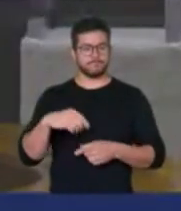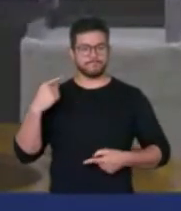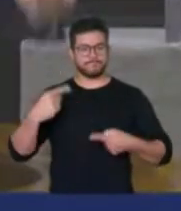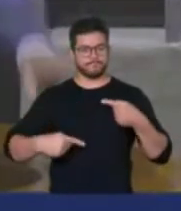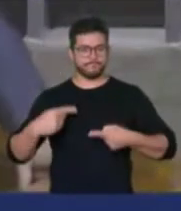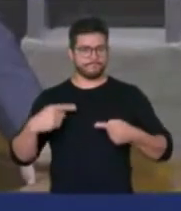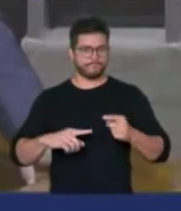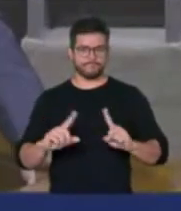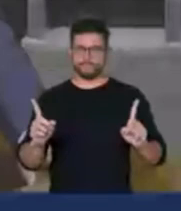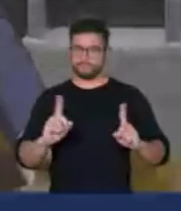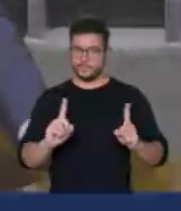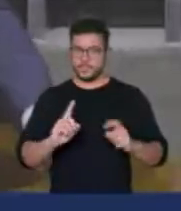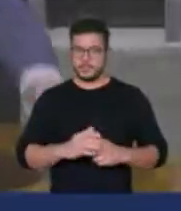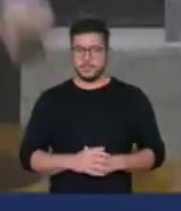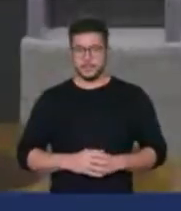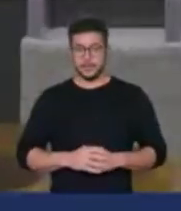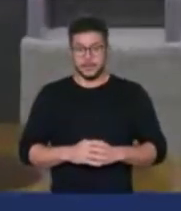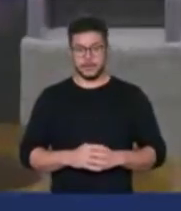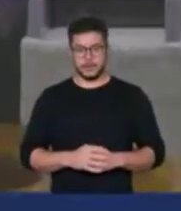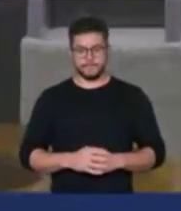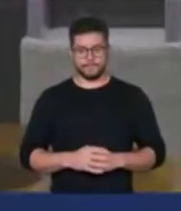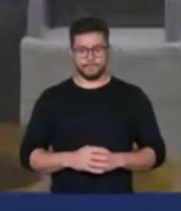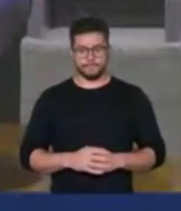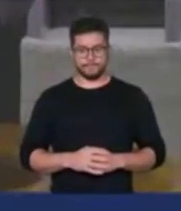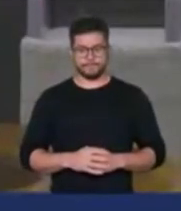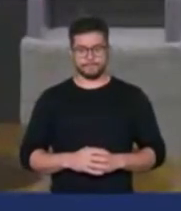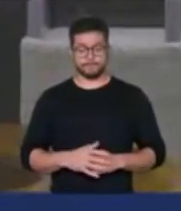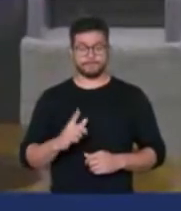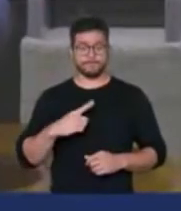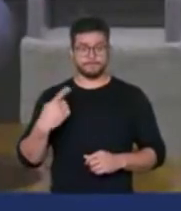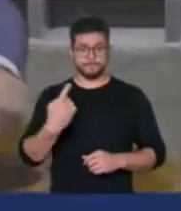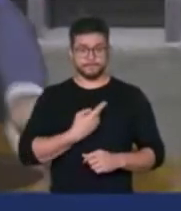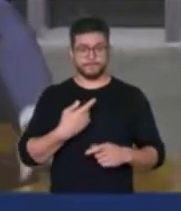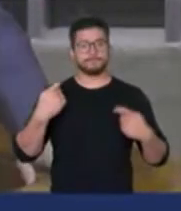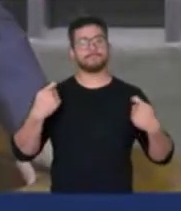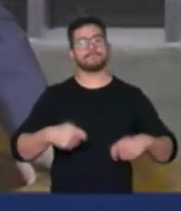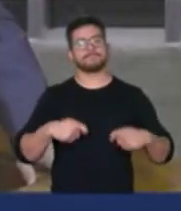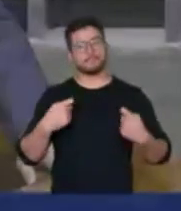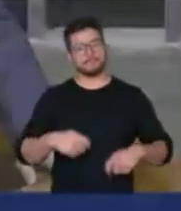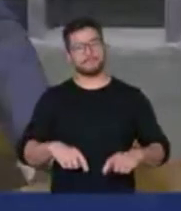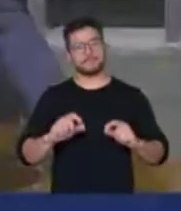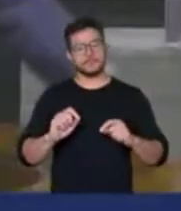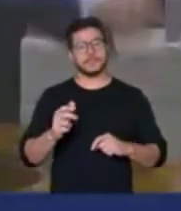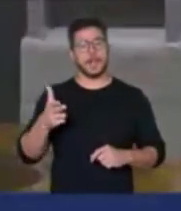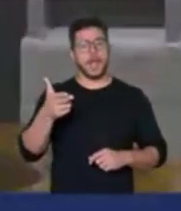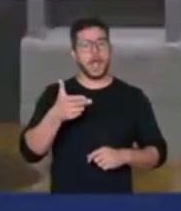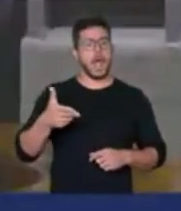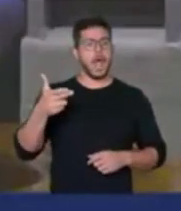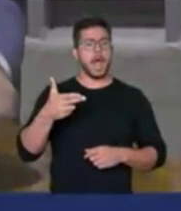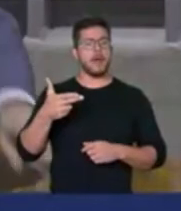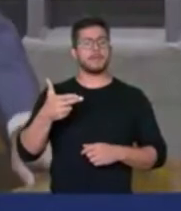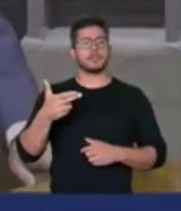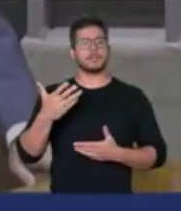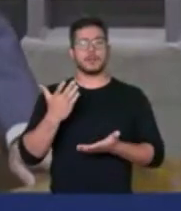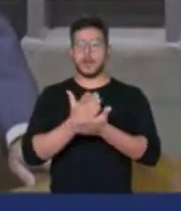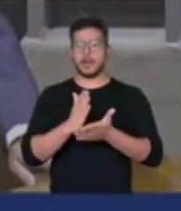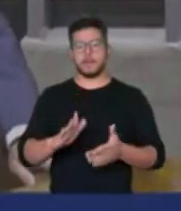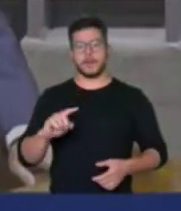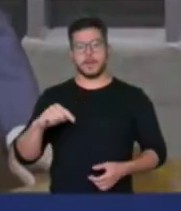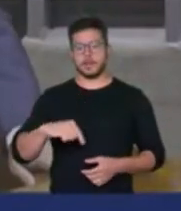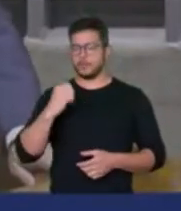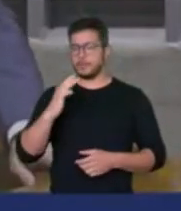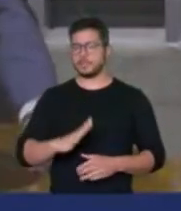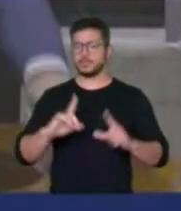em qualquer canto da sociedade. Nós precisamos reduzir as armas nesse país, ao contrário do que o presidente